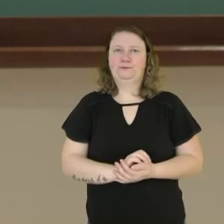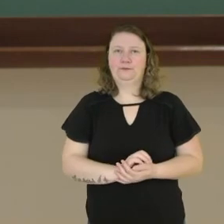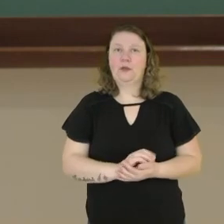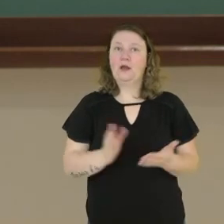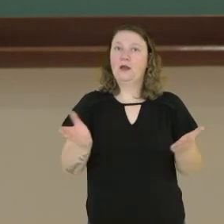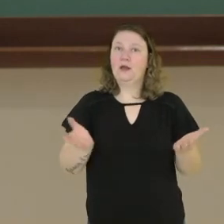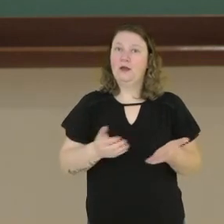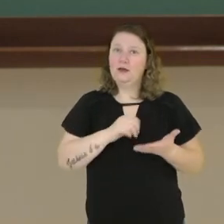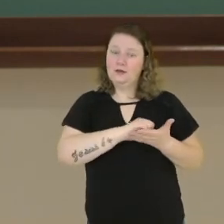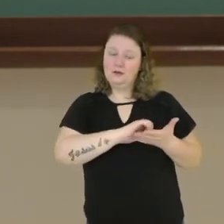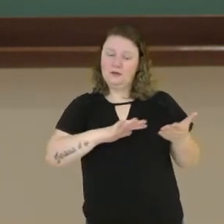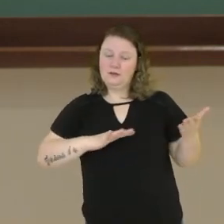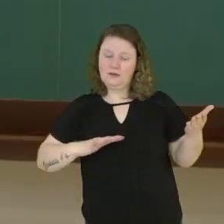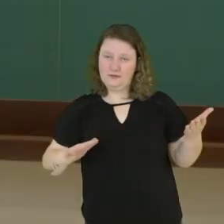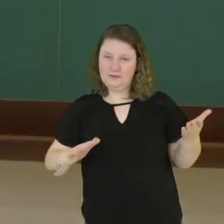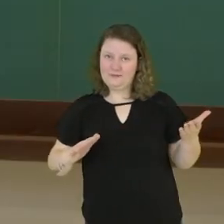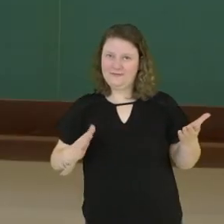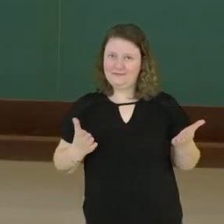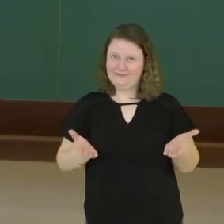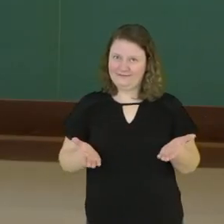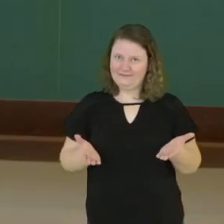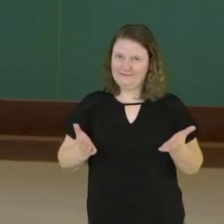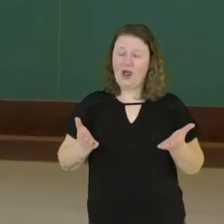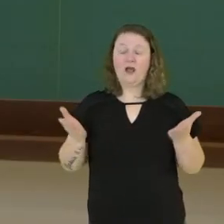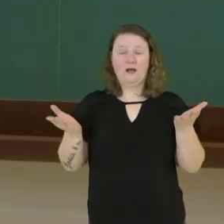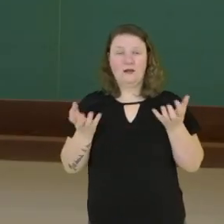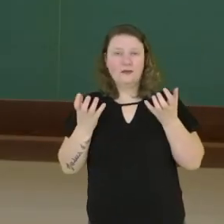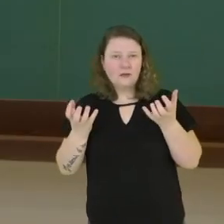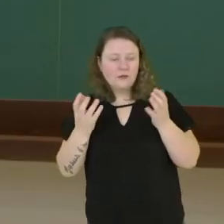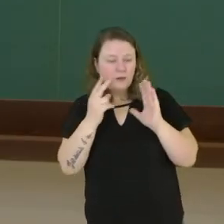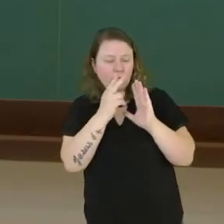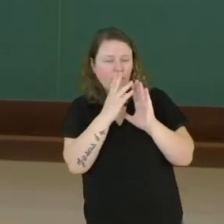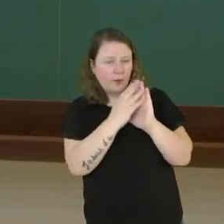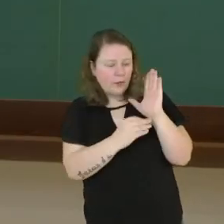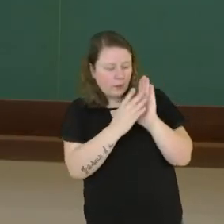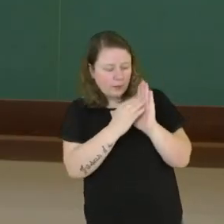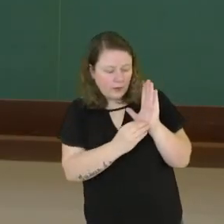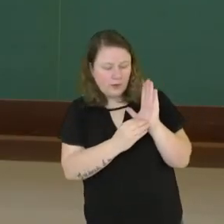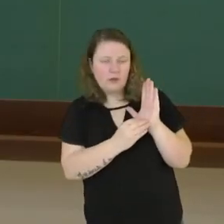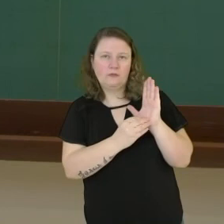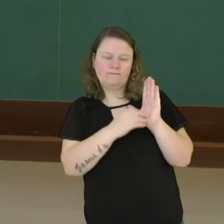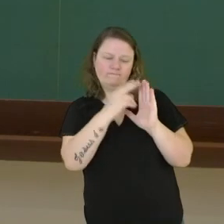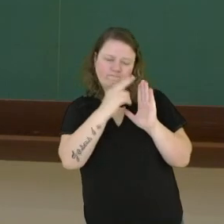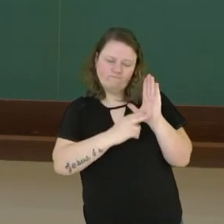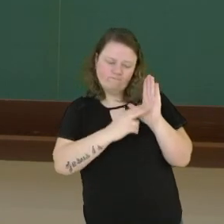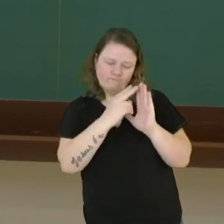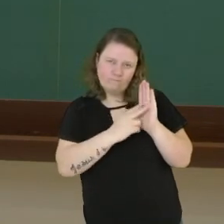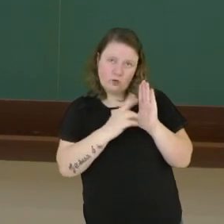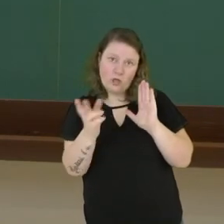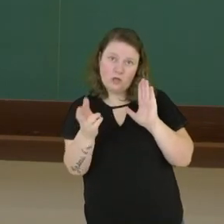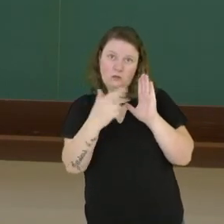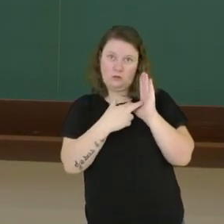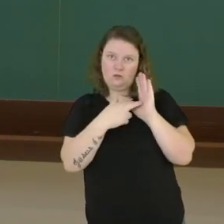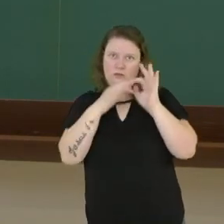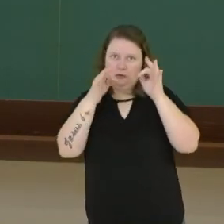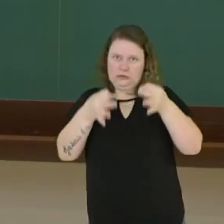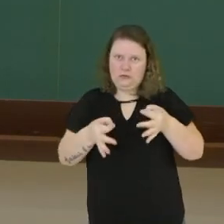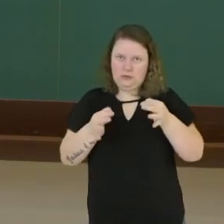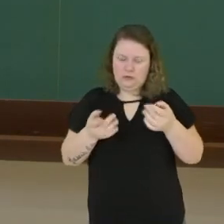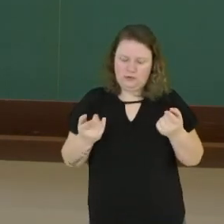Temos a nossa atividade aqui, quero que vocês copiem, respondam com atenção e daí nós voltamos